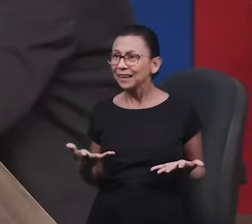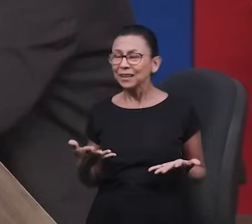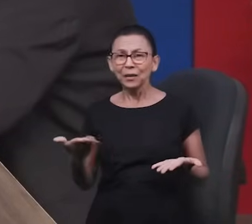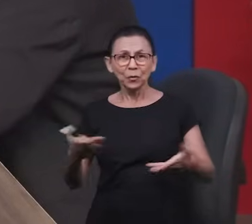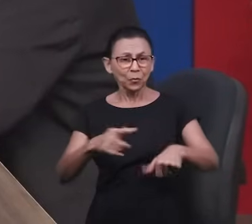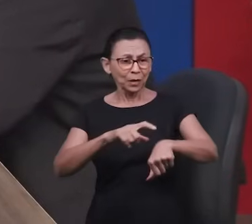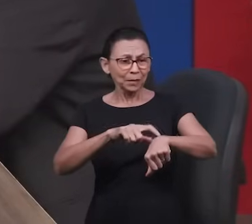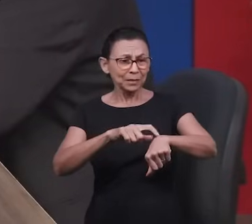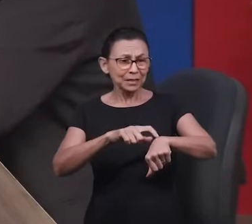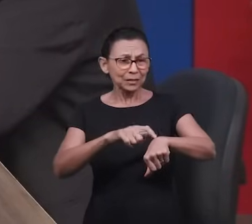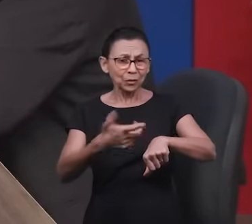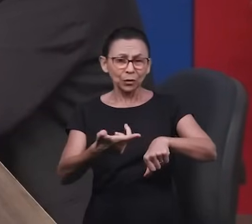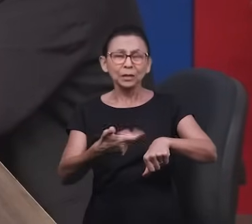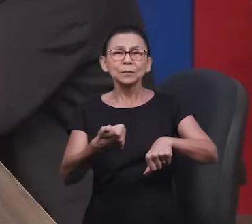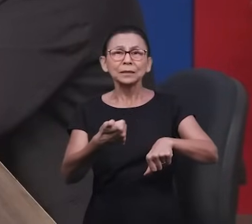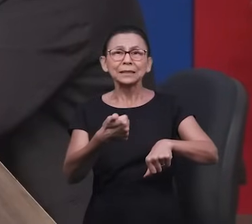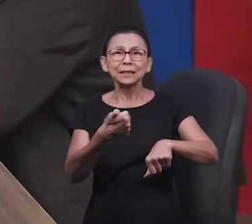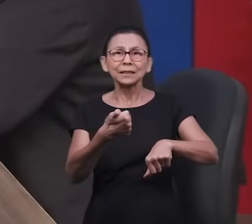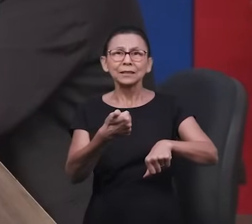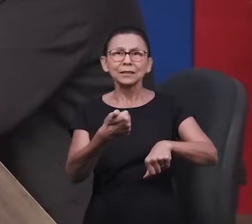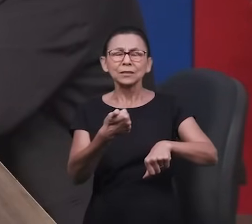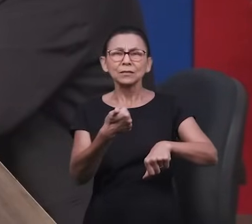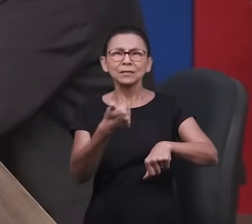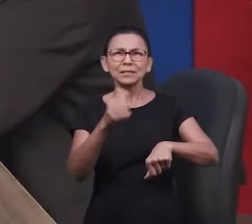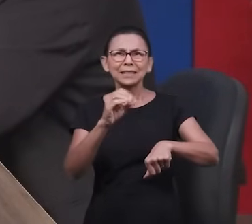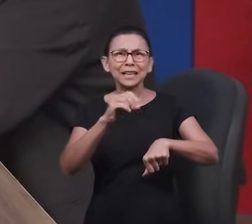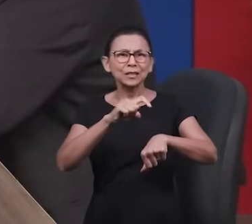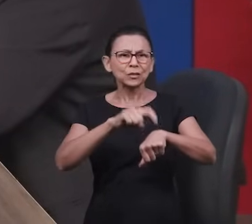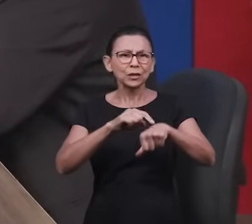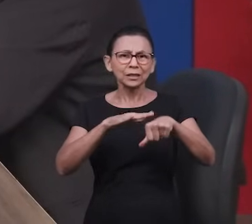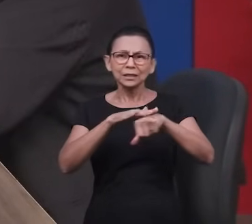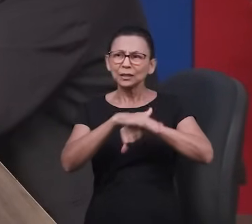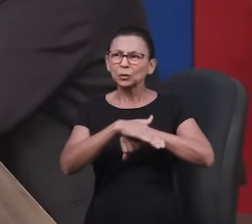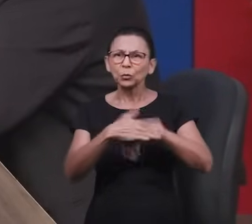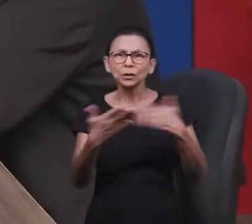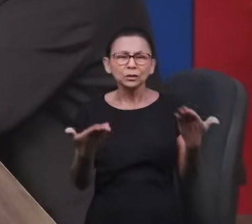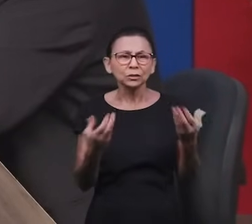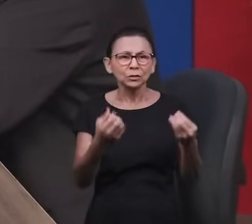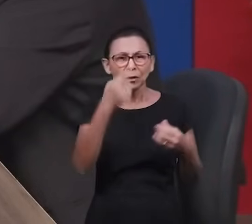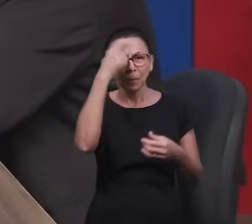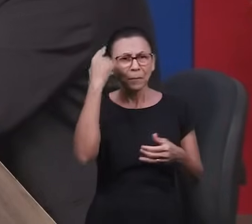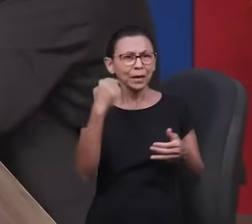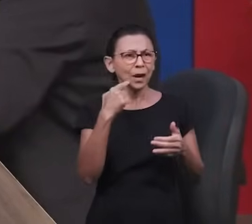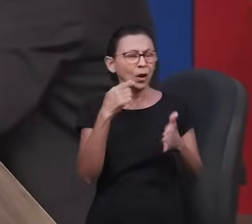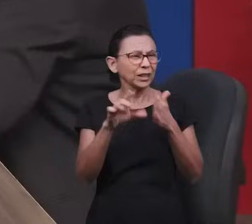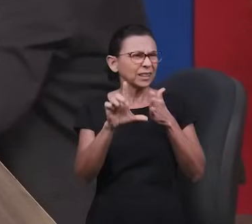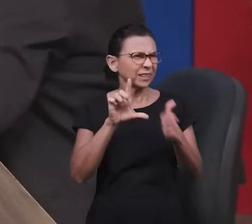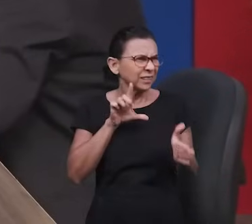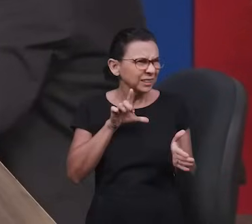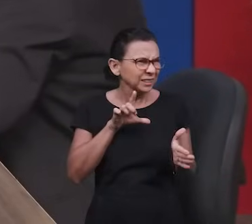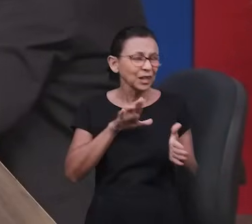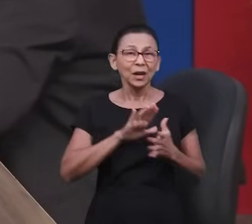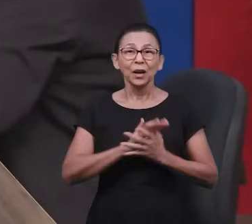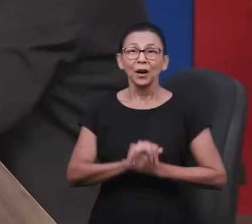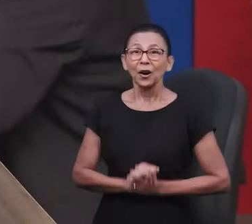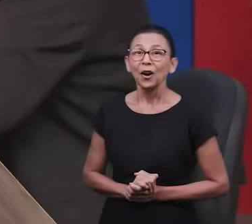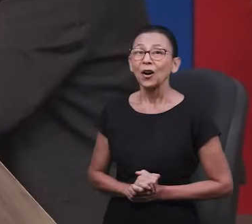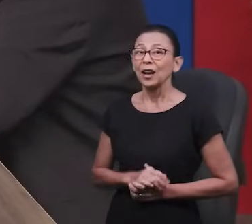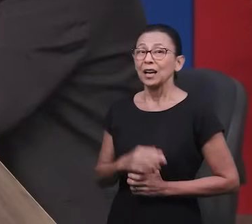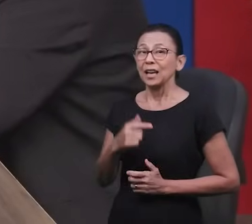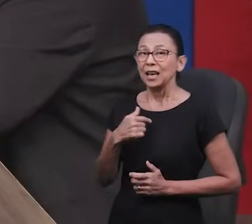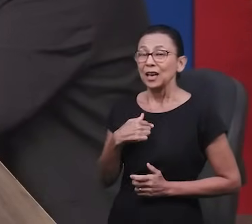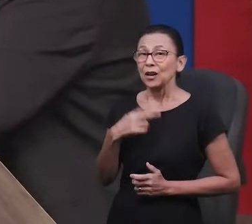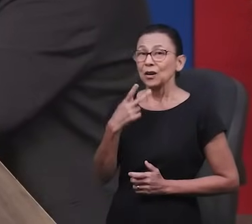Deus. Eu falei, mas como assim? São 22 horas, há 30 minutos atrás? Eu só falei para os meus filhos. E